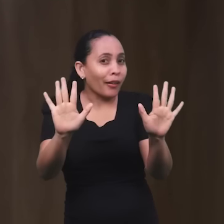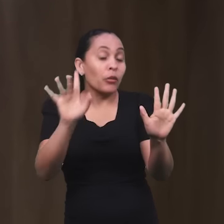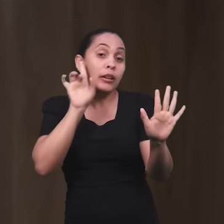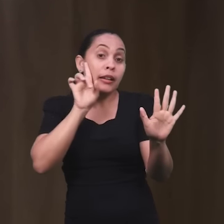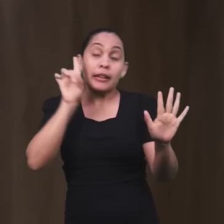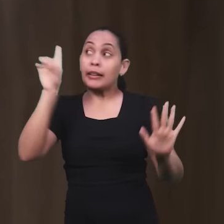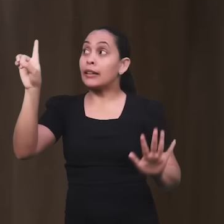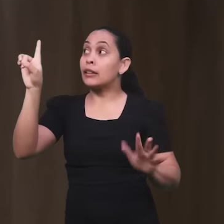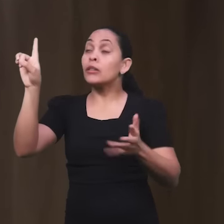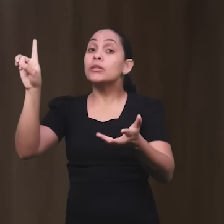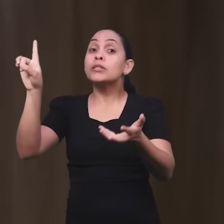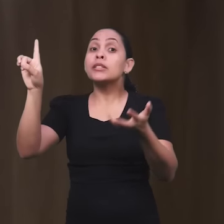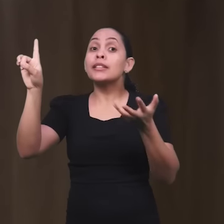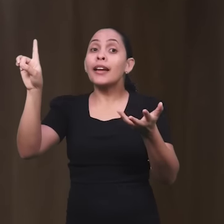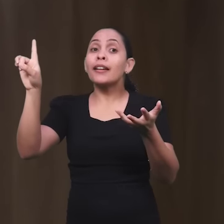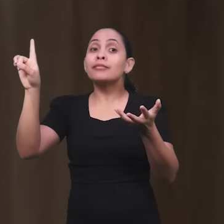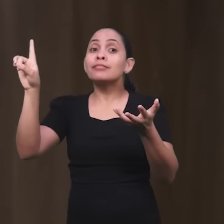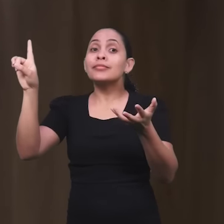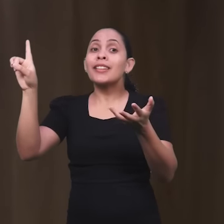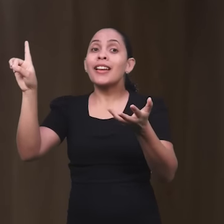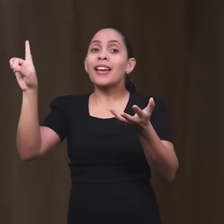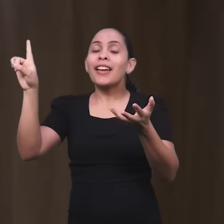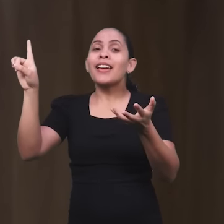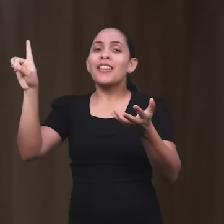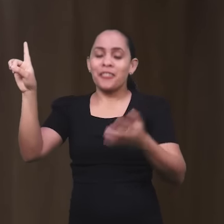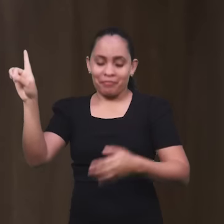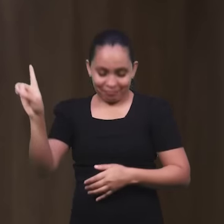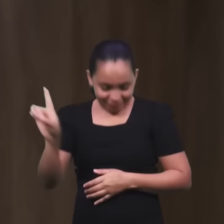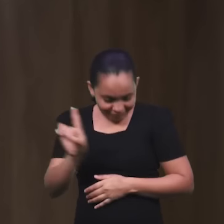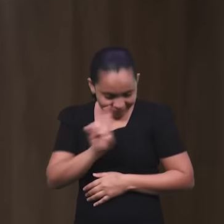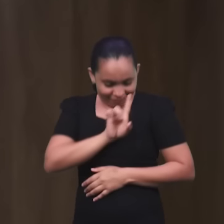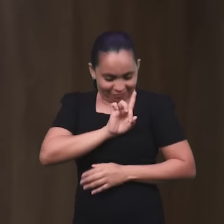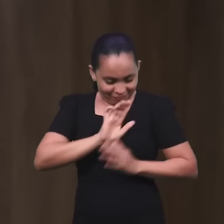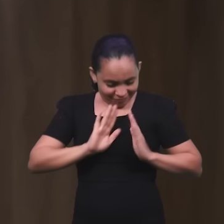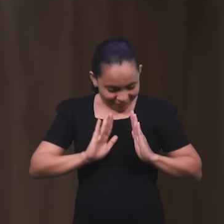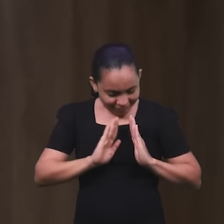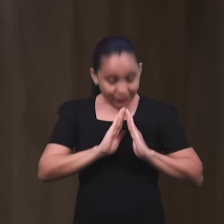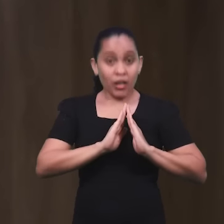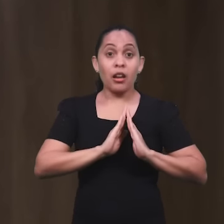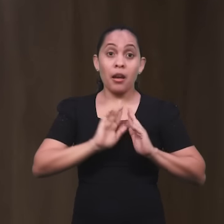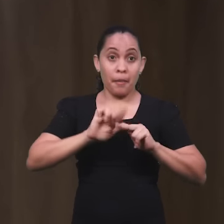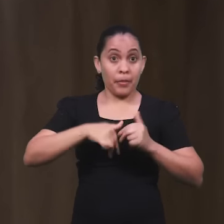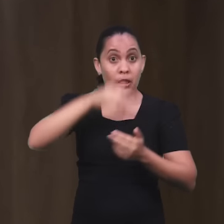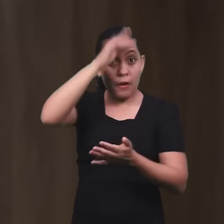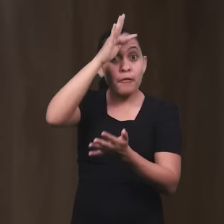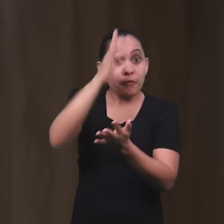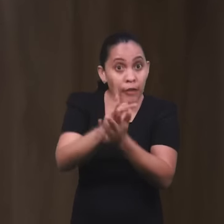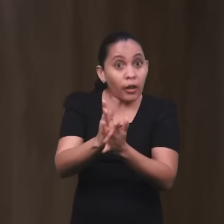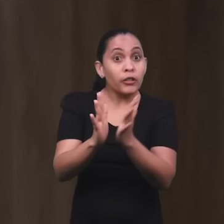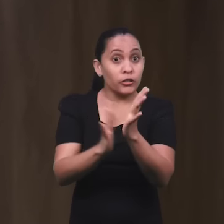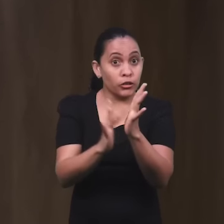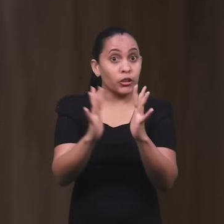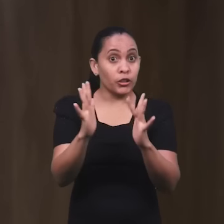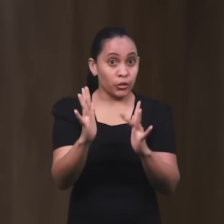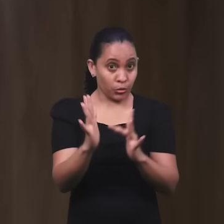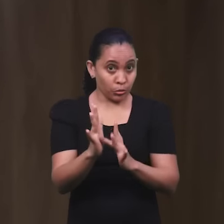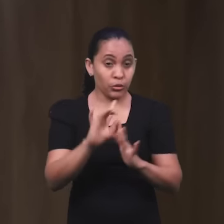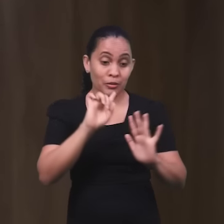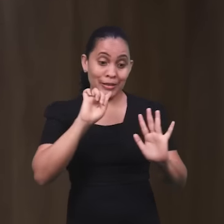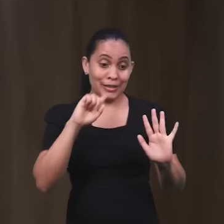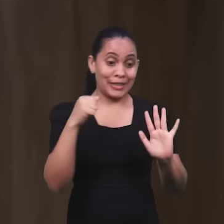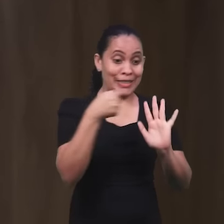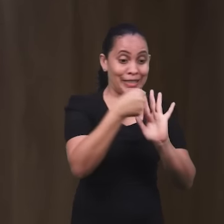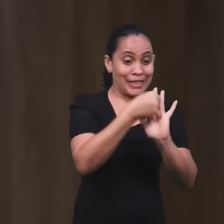quer habitar em nós. E Ele faz isto pela fé em Jesus, a partir do sangue que o